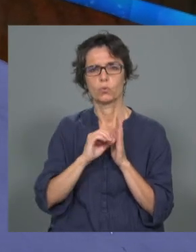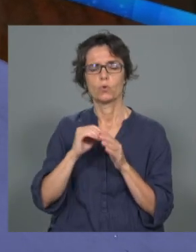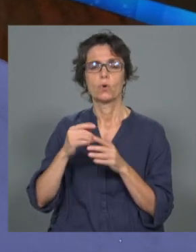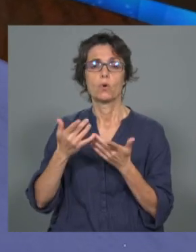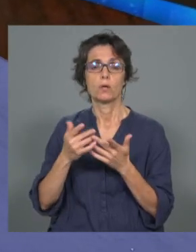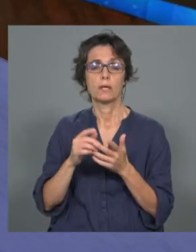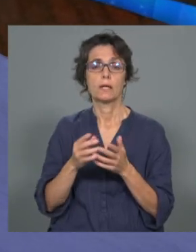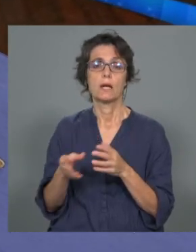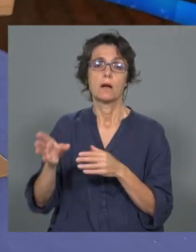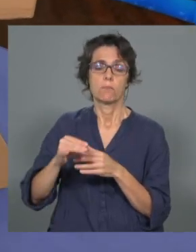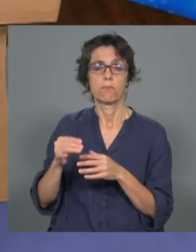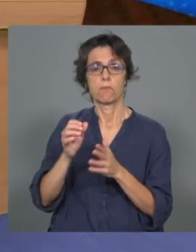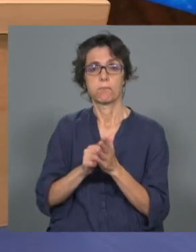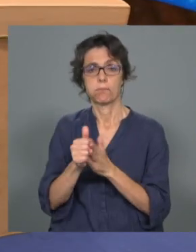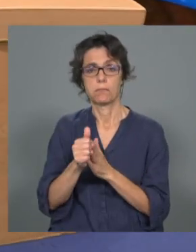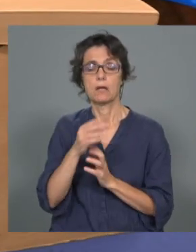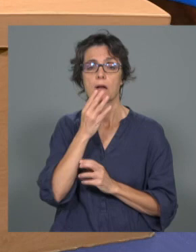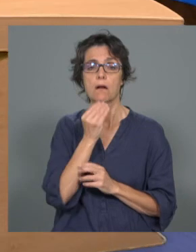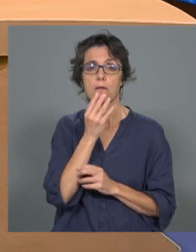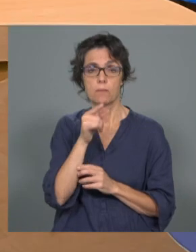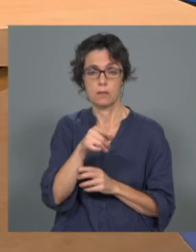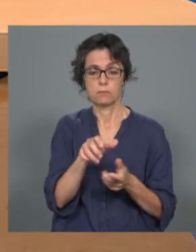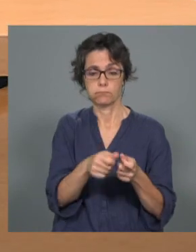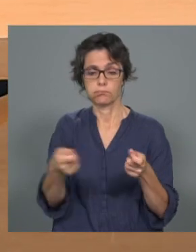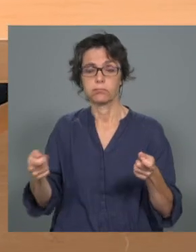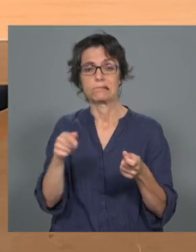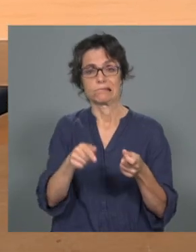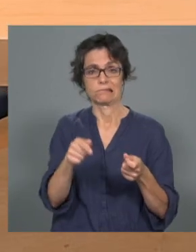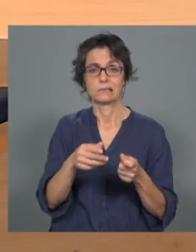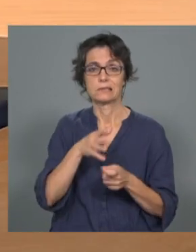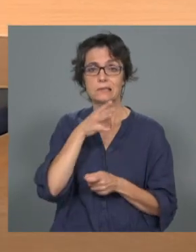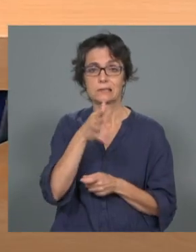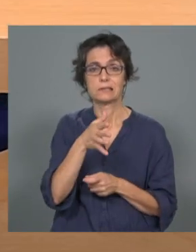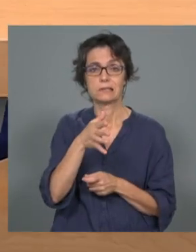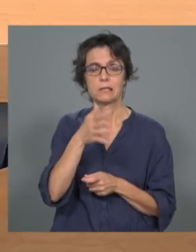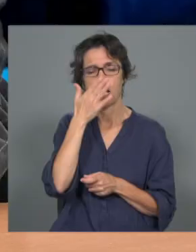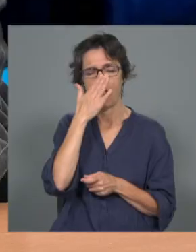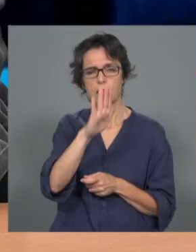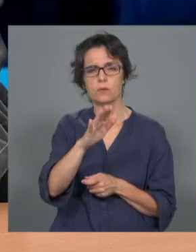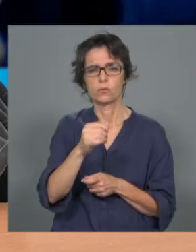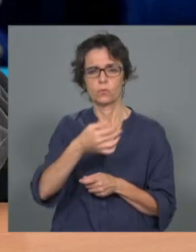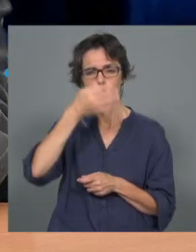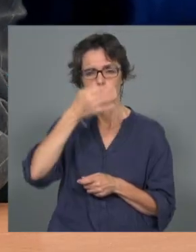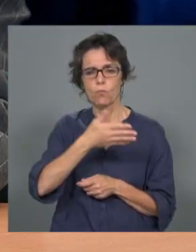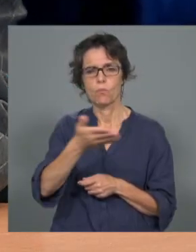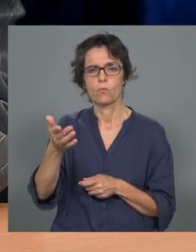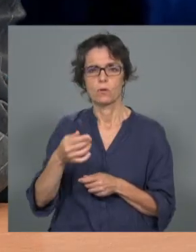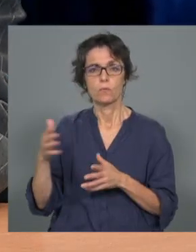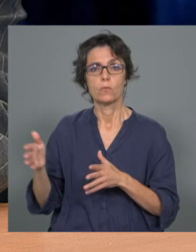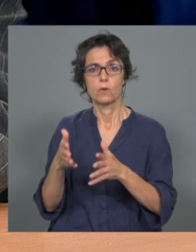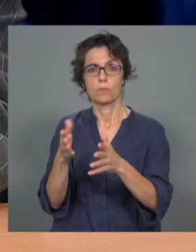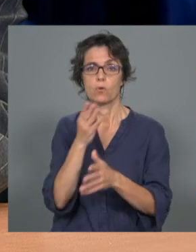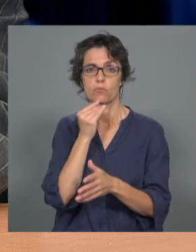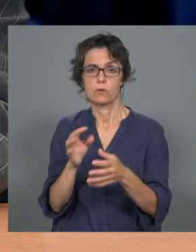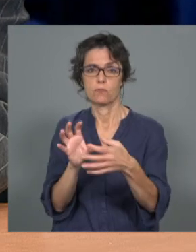os judeus tinham condensado, a chamada halakha judaica, ou seja, os comportamentos, o caminho de ser